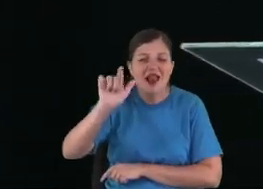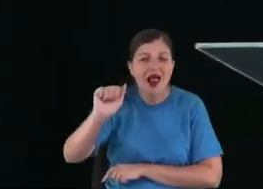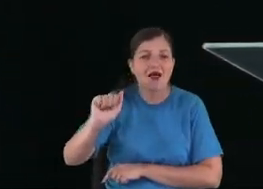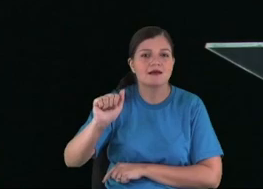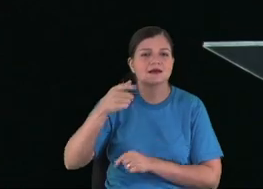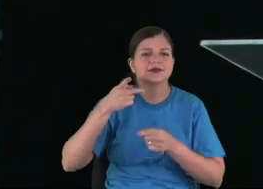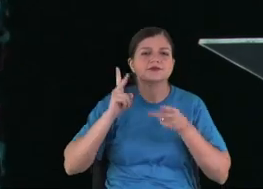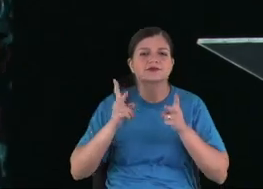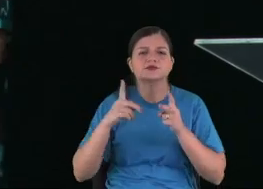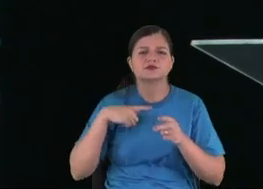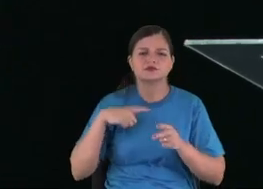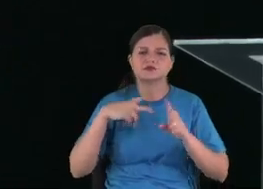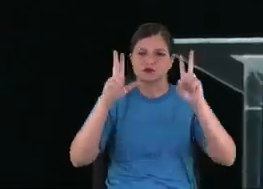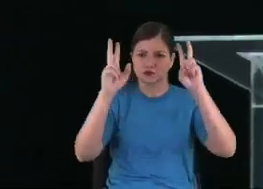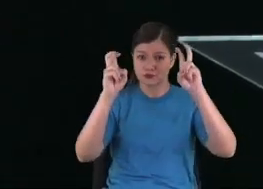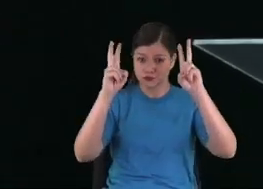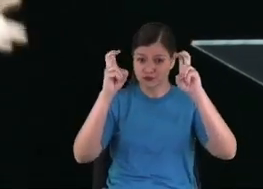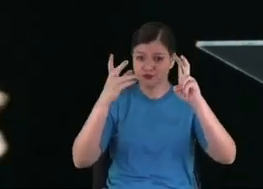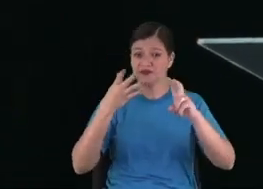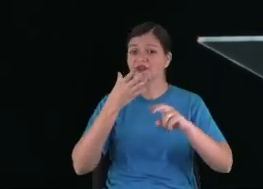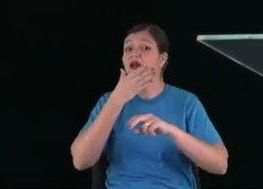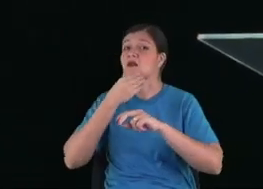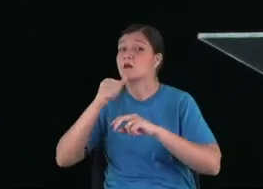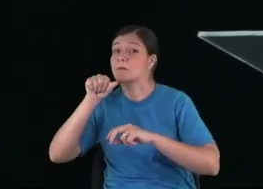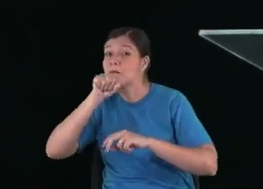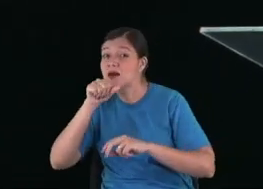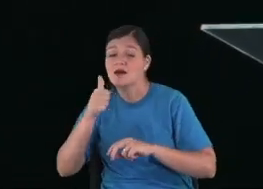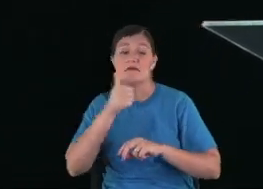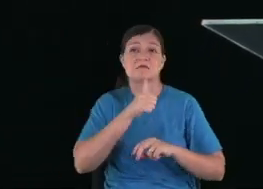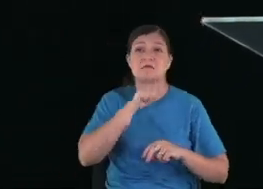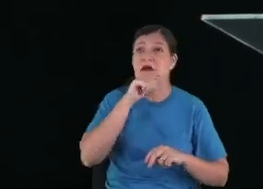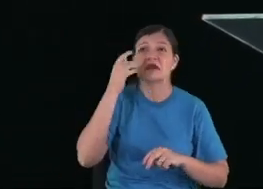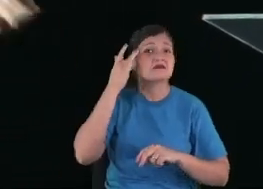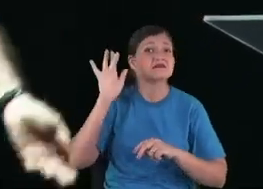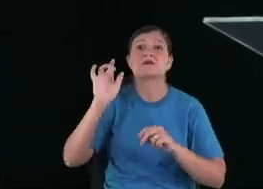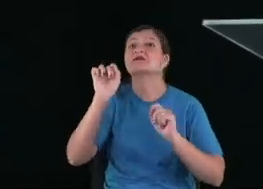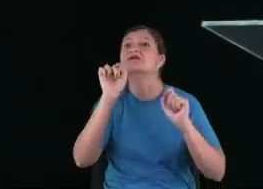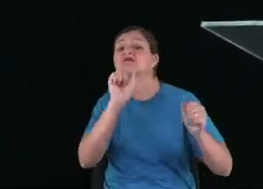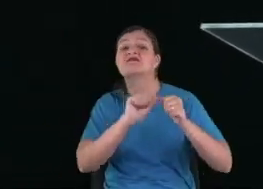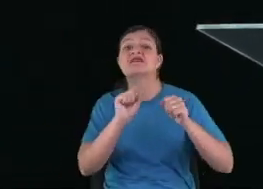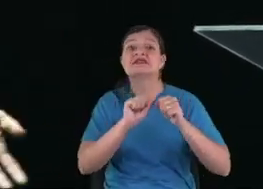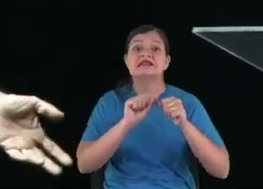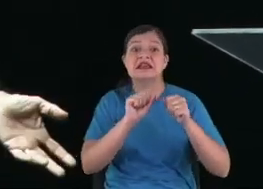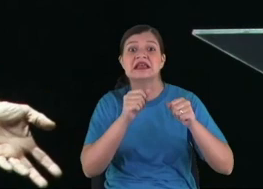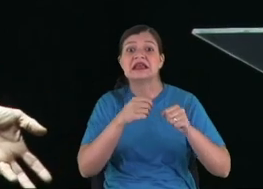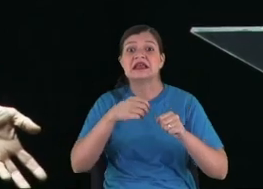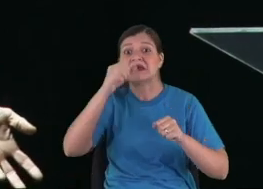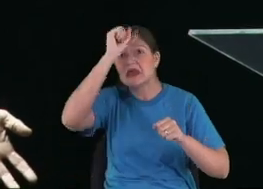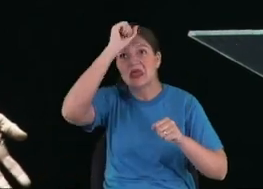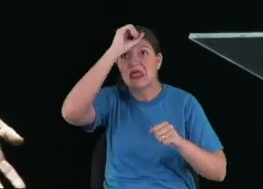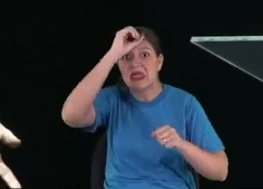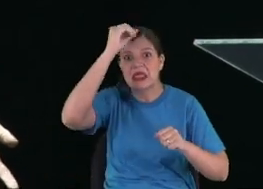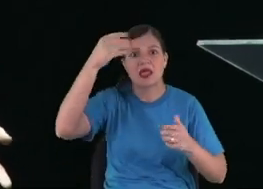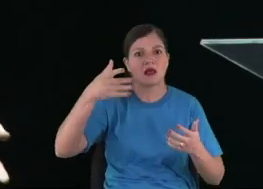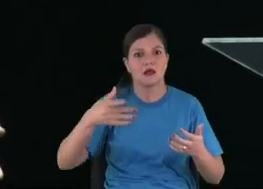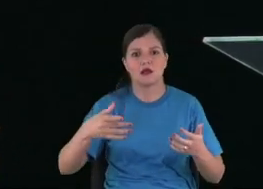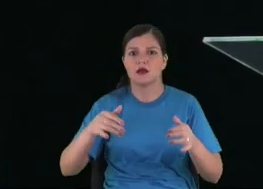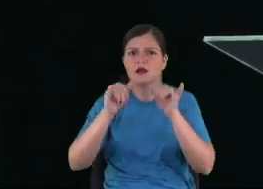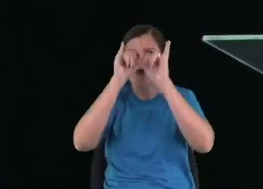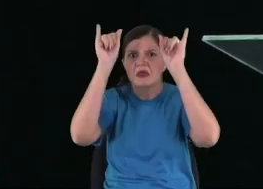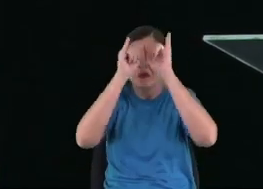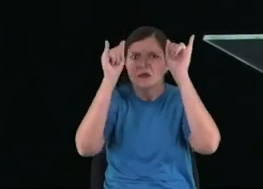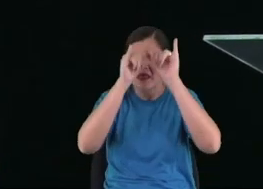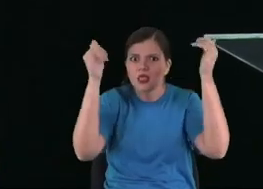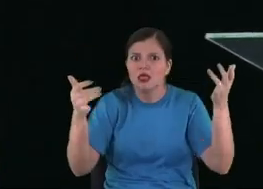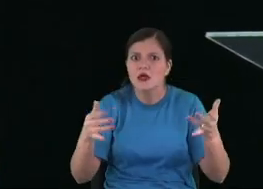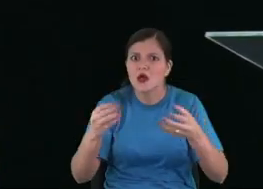o mesmo tema. Era esses pais que não sabiam o que fazer, esses pais neuróticos, nervosos, abestalhados,